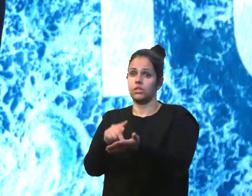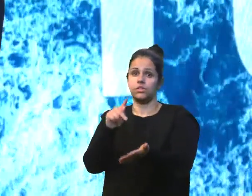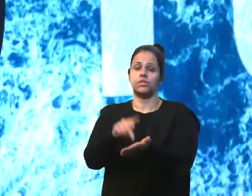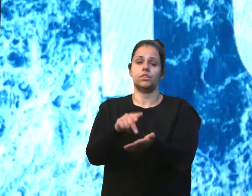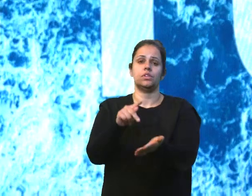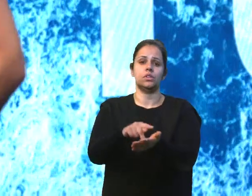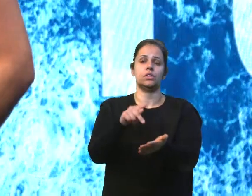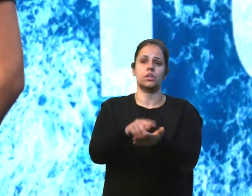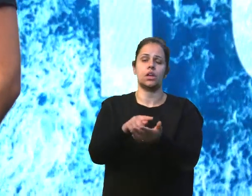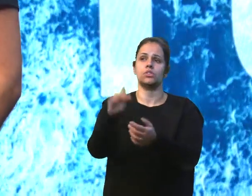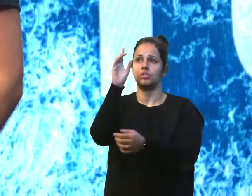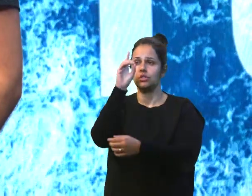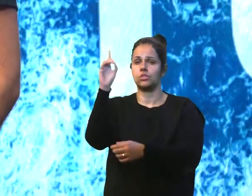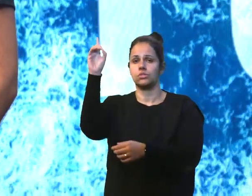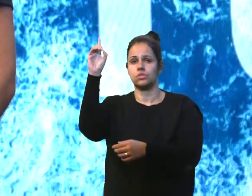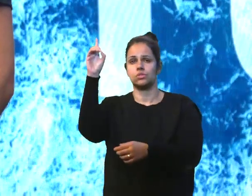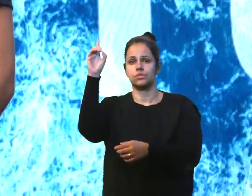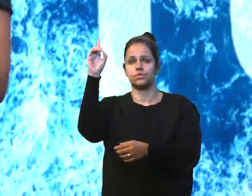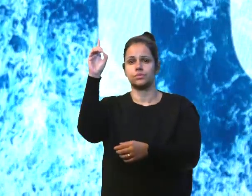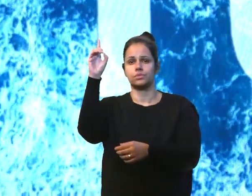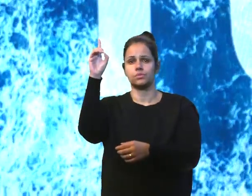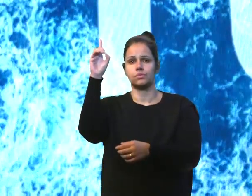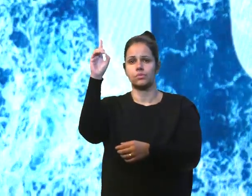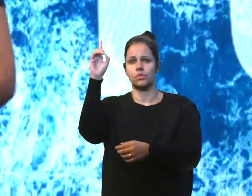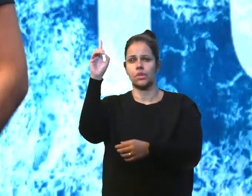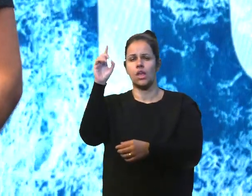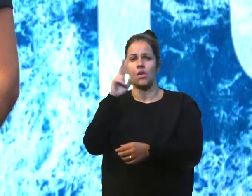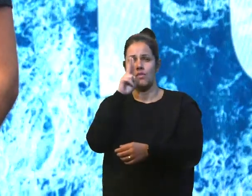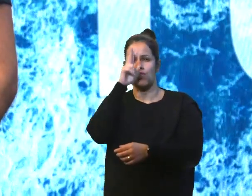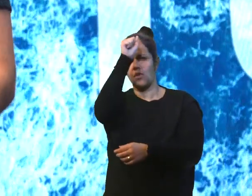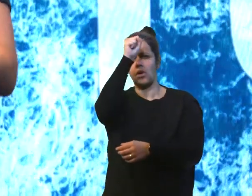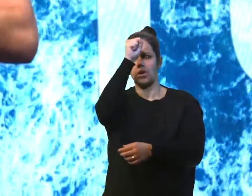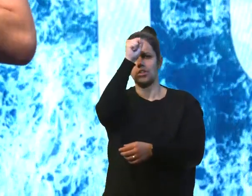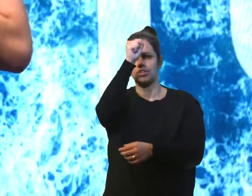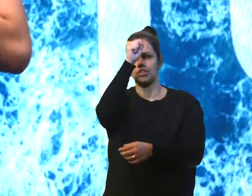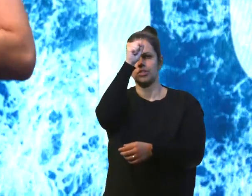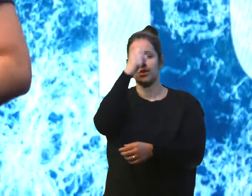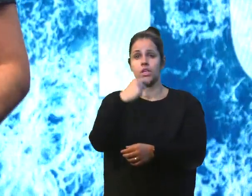buscam em Deus. Isso é tão forte,